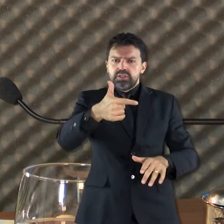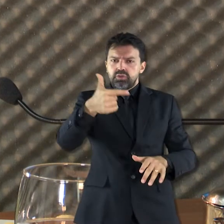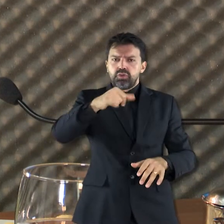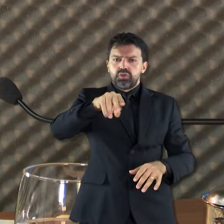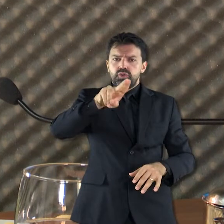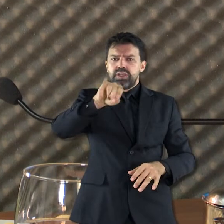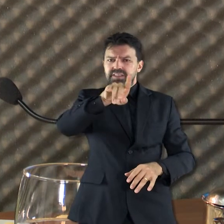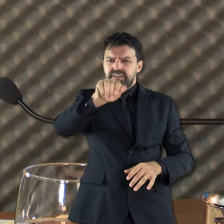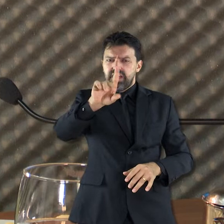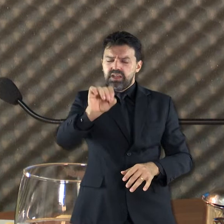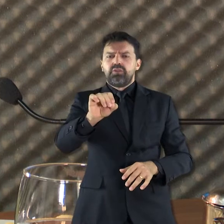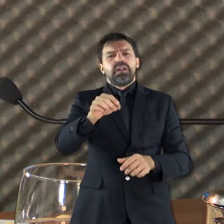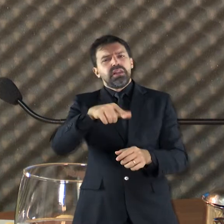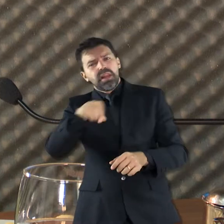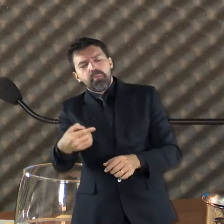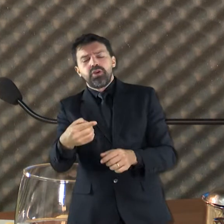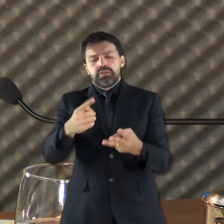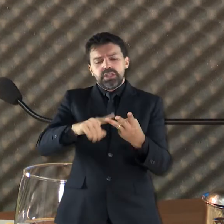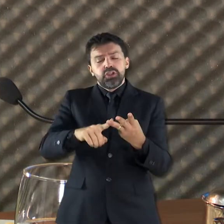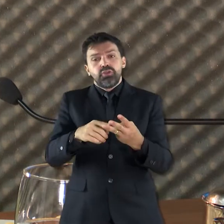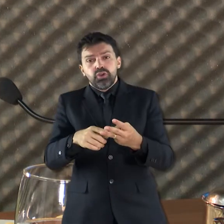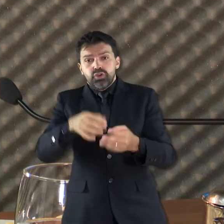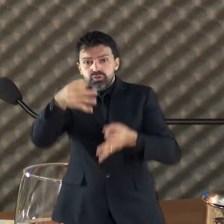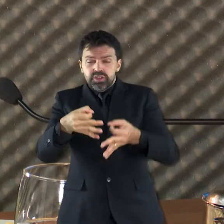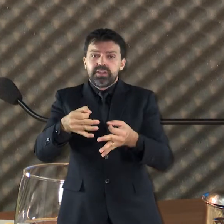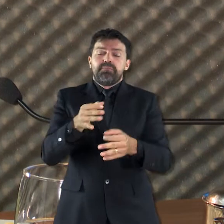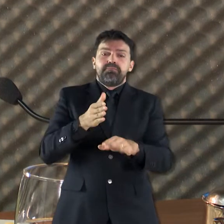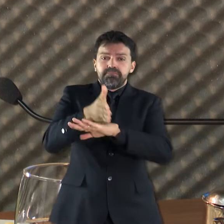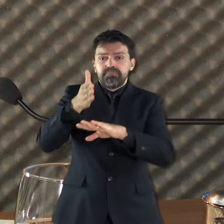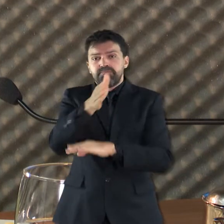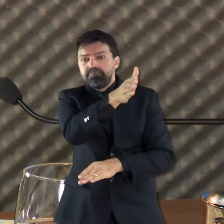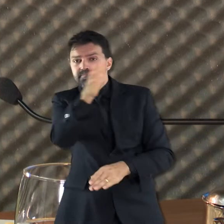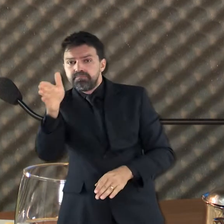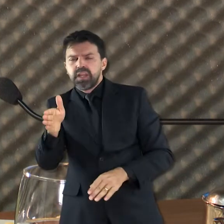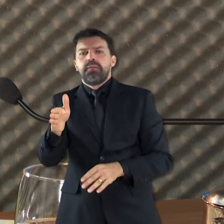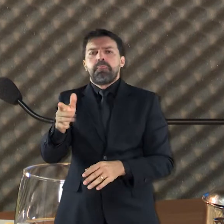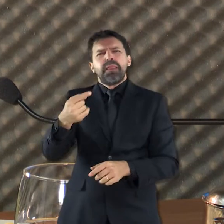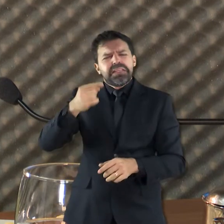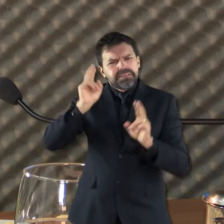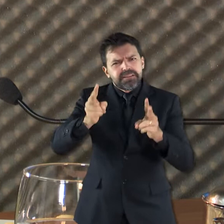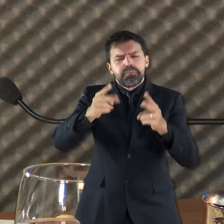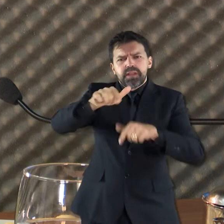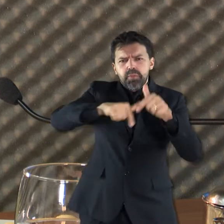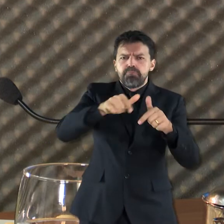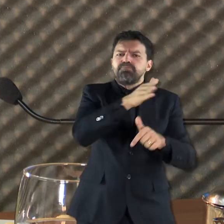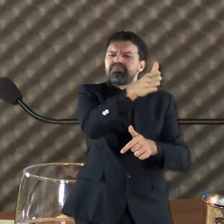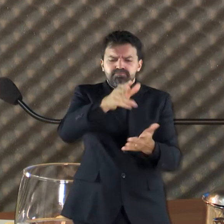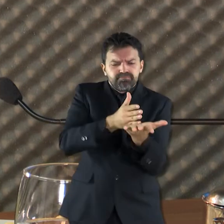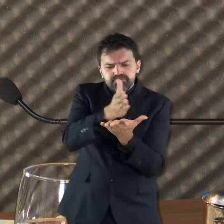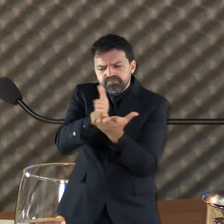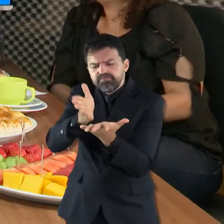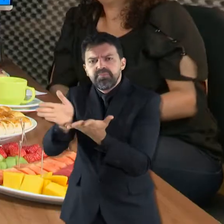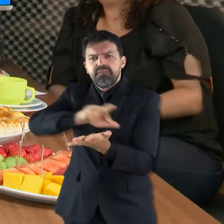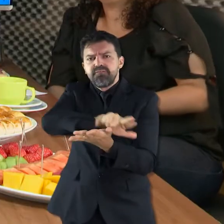lá para a justiça itinerante. Mas sempre mantendo na cabeça o sistema informal de acesso à justiça, né? Entendi. Porque eu acho super bacana.